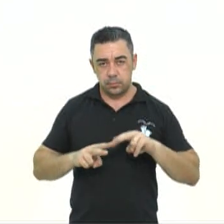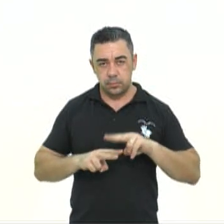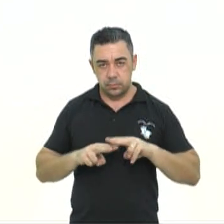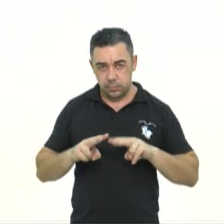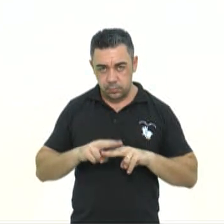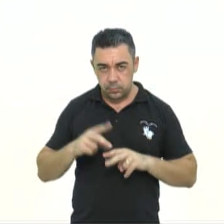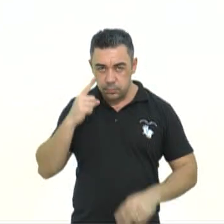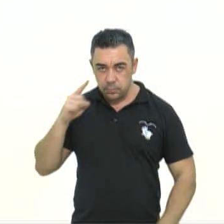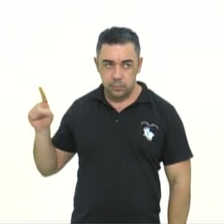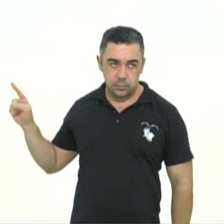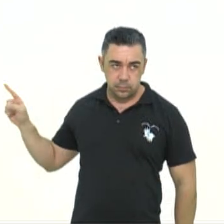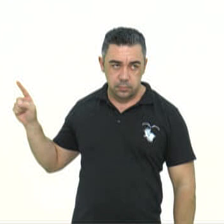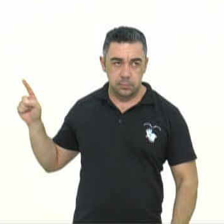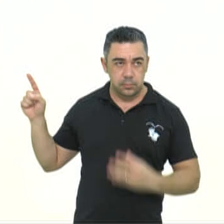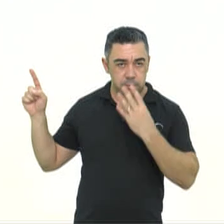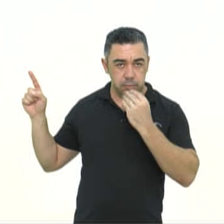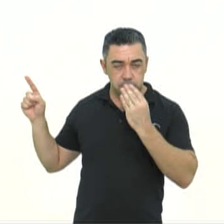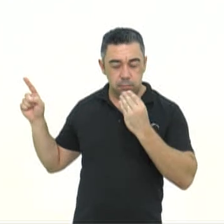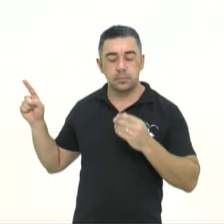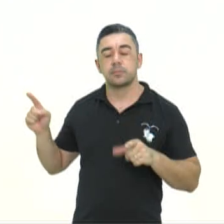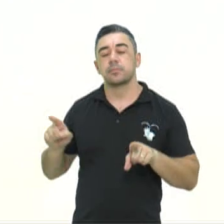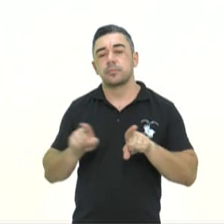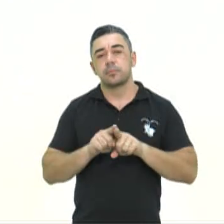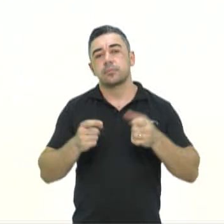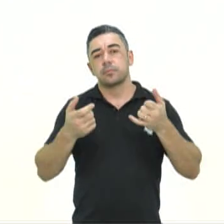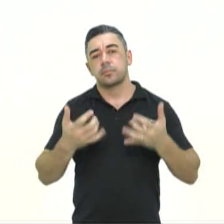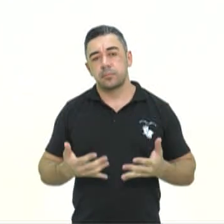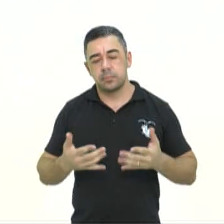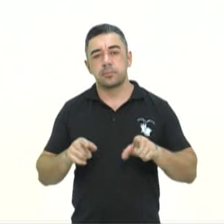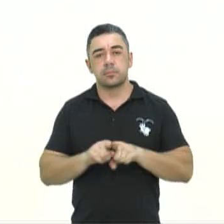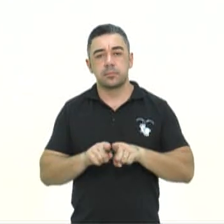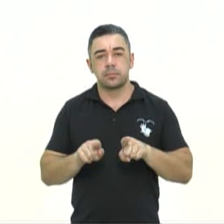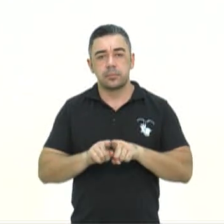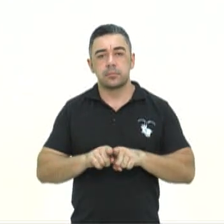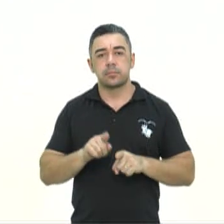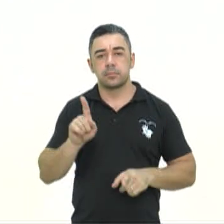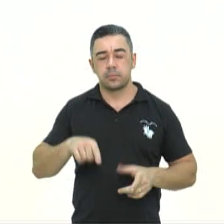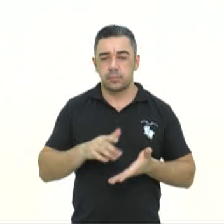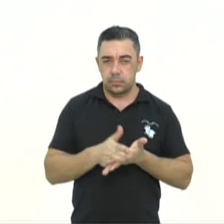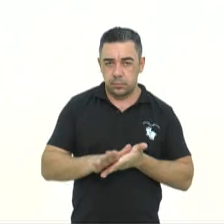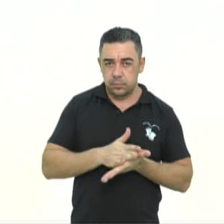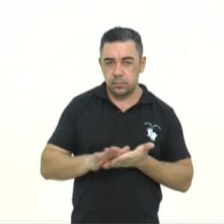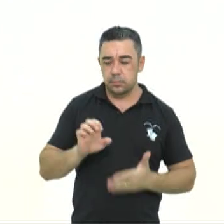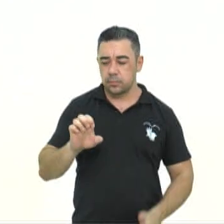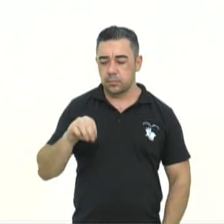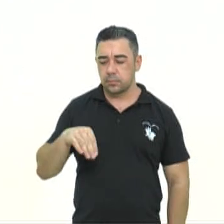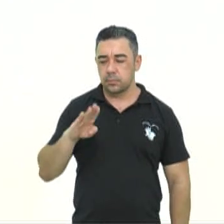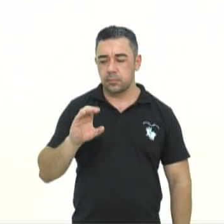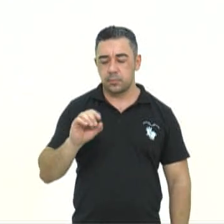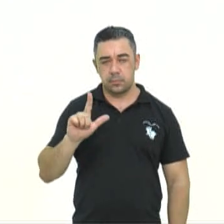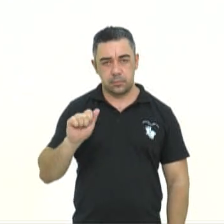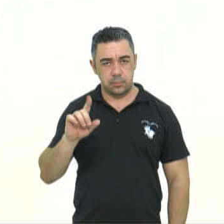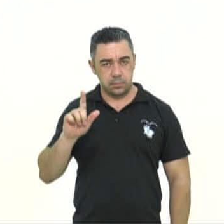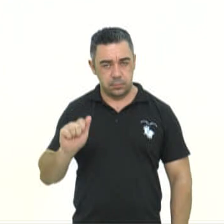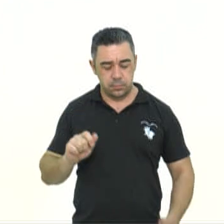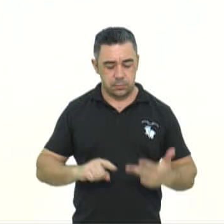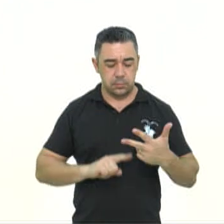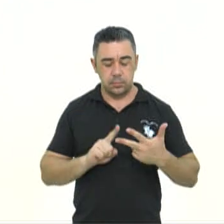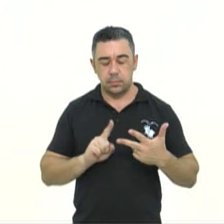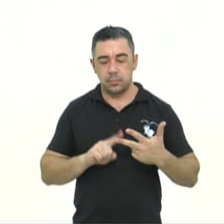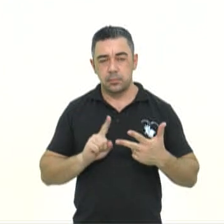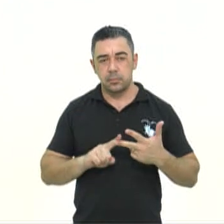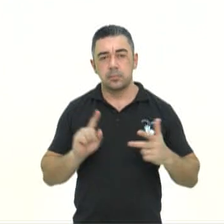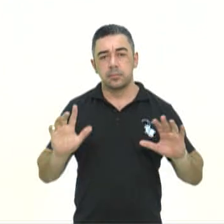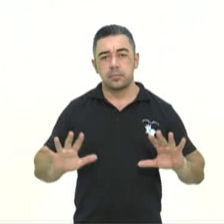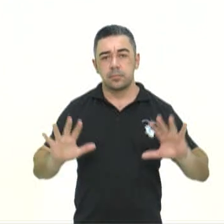ver nessa imagem aqui ao lado. Nós lembramos da embolada, né? Falamos também das